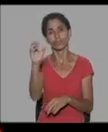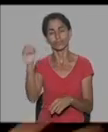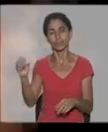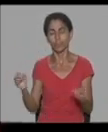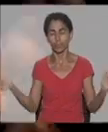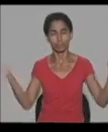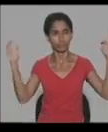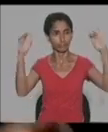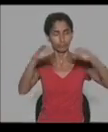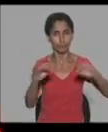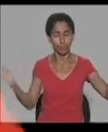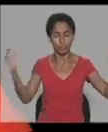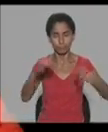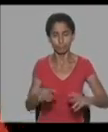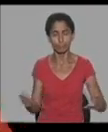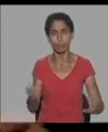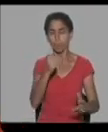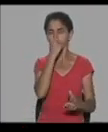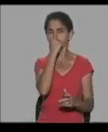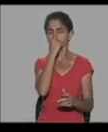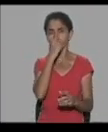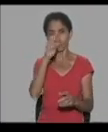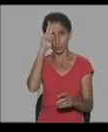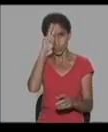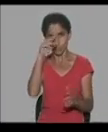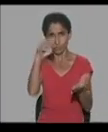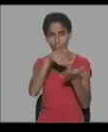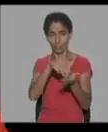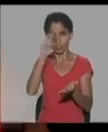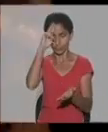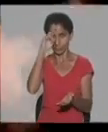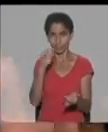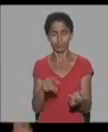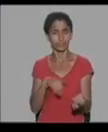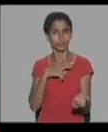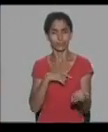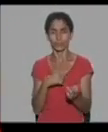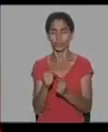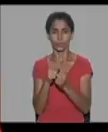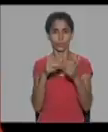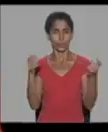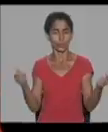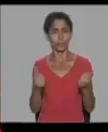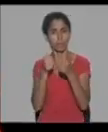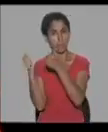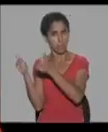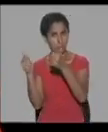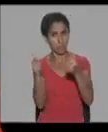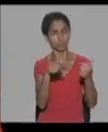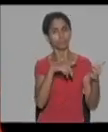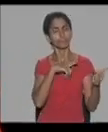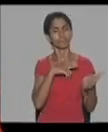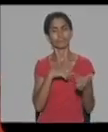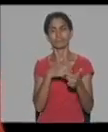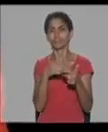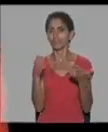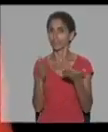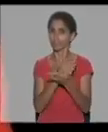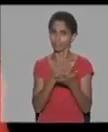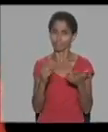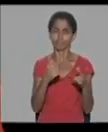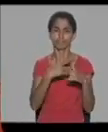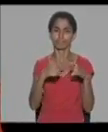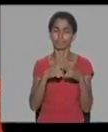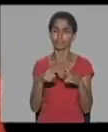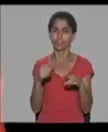de gente para lá, para cá. Sabe, de segunda a segunda. E gerou um caminhão, gerou coisas bacanas e gerou